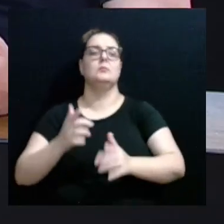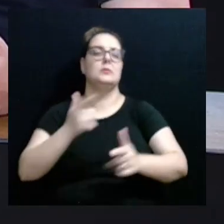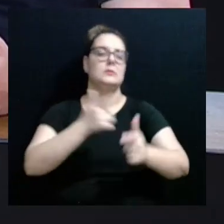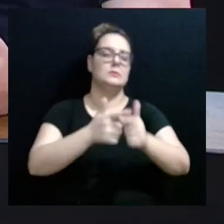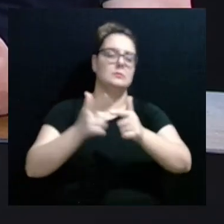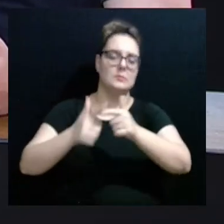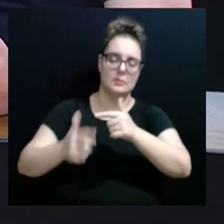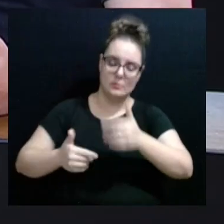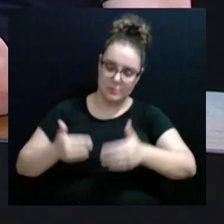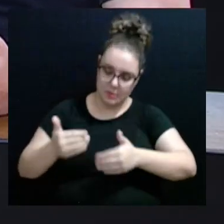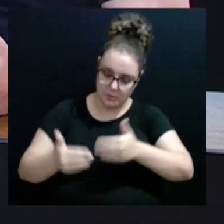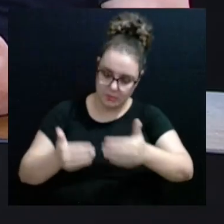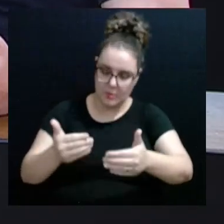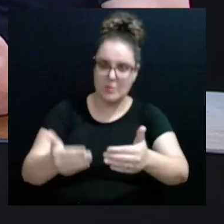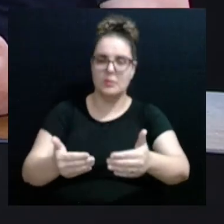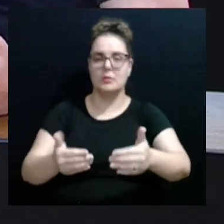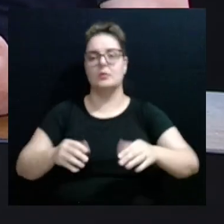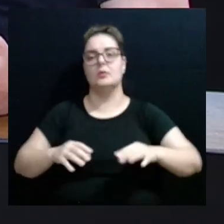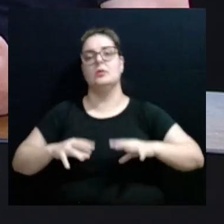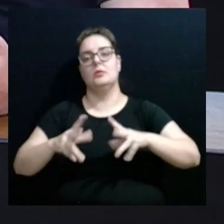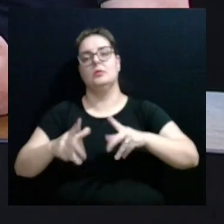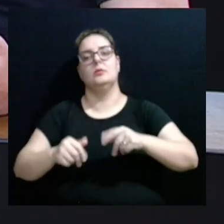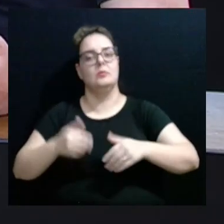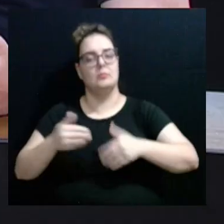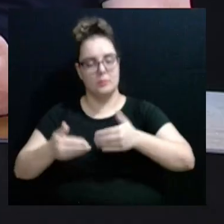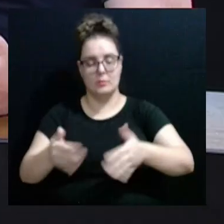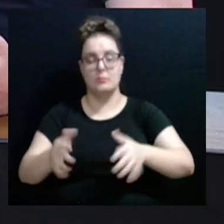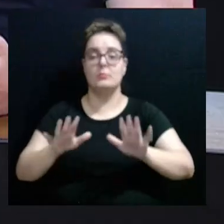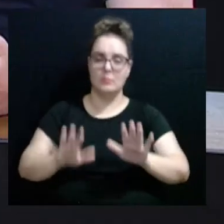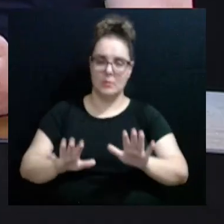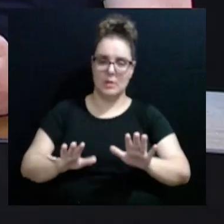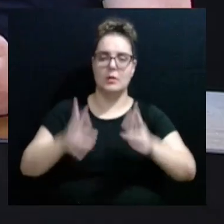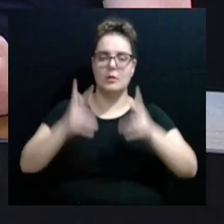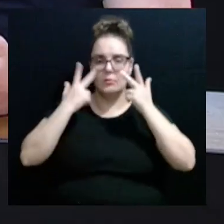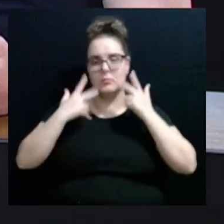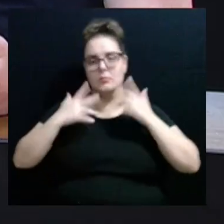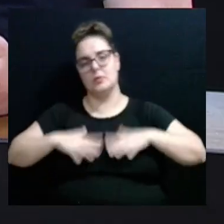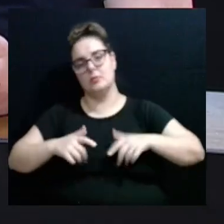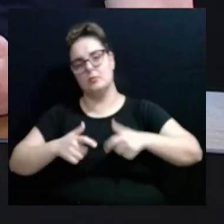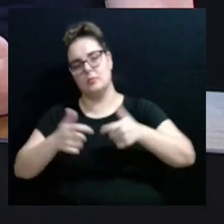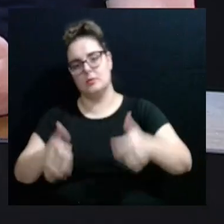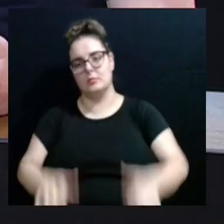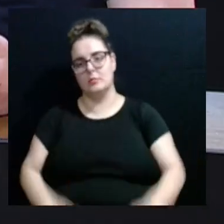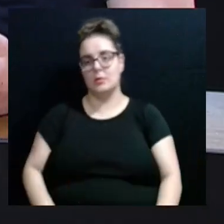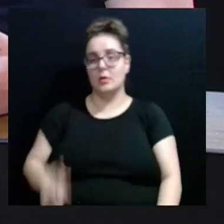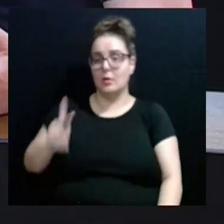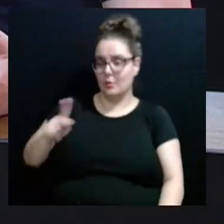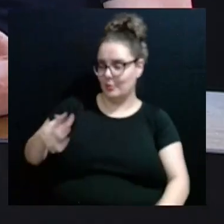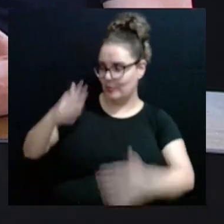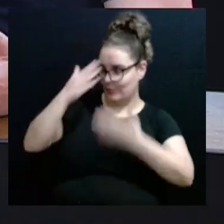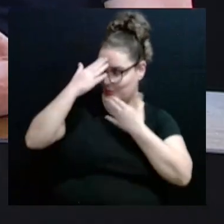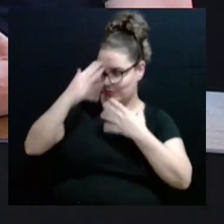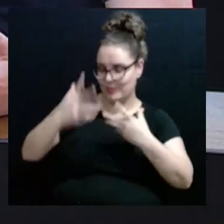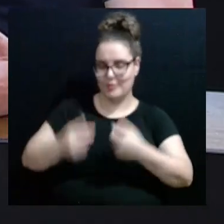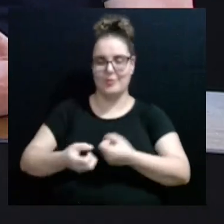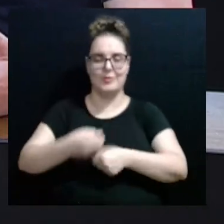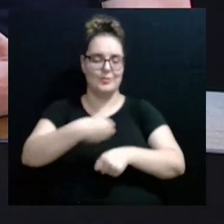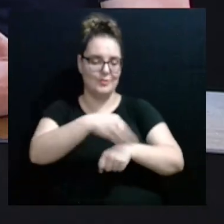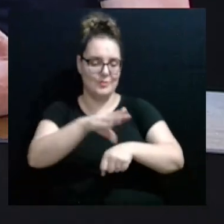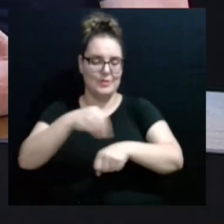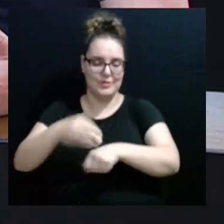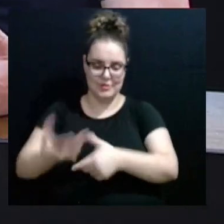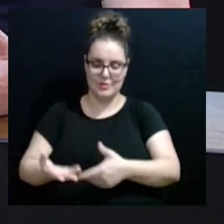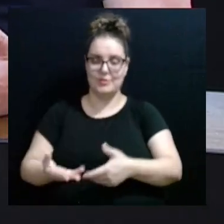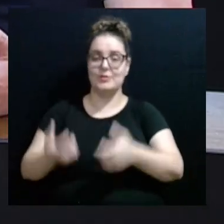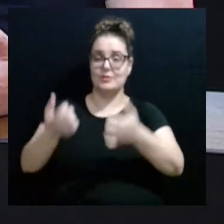né? Estamos todos na turbulência, mas pelo menos com uma tranquilidade. Professor, muito obrigado por todas essas dicas, né, essas orientações